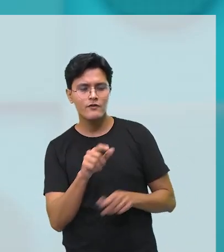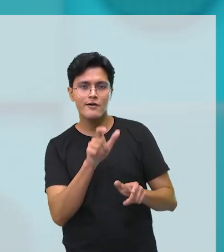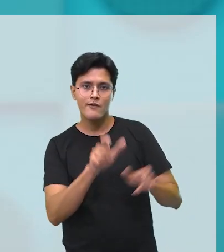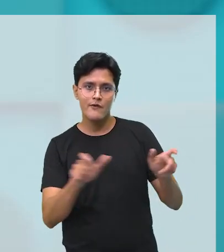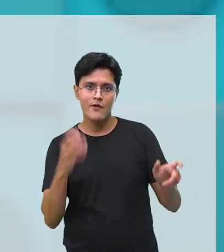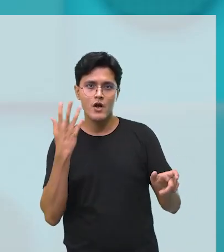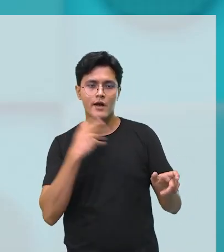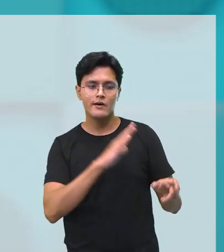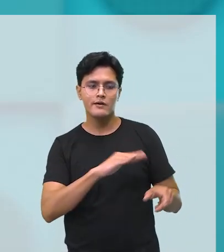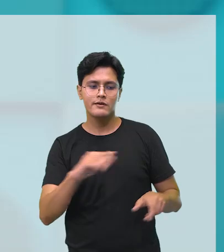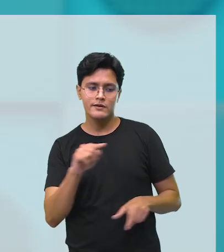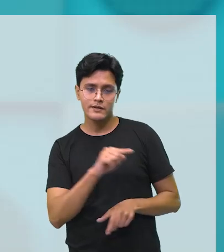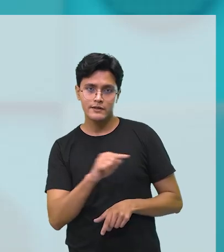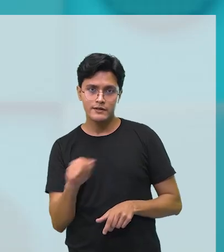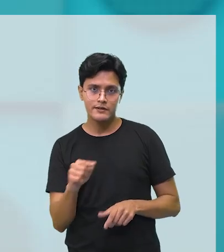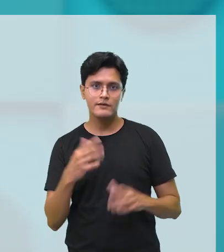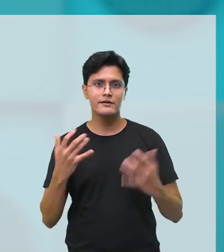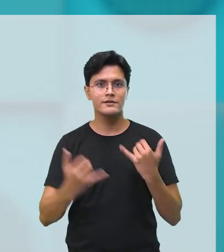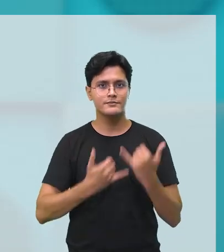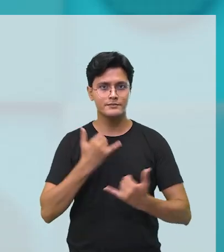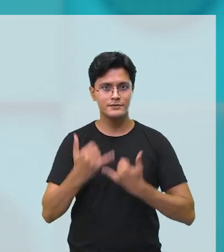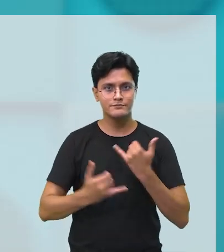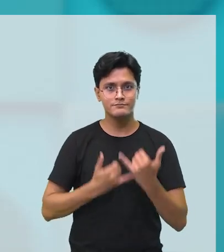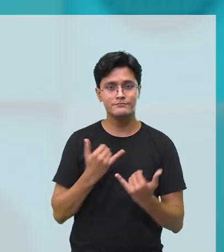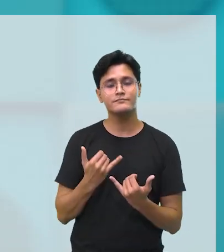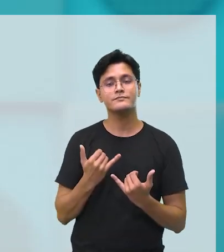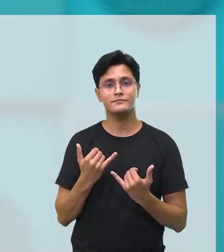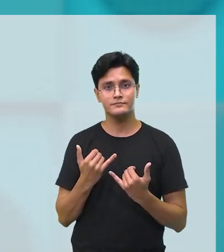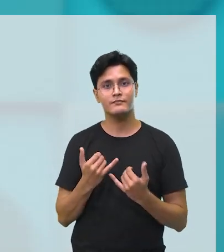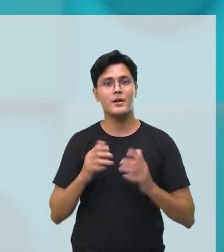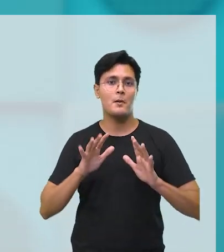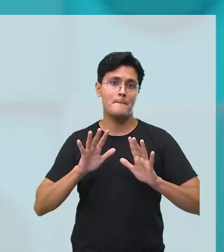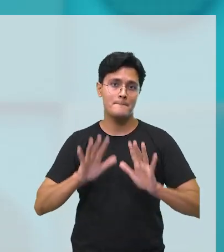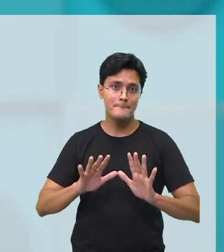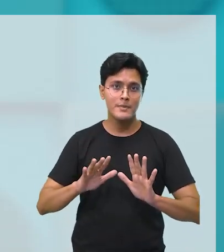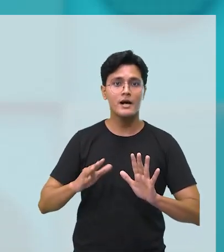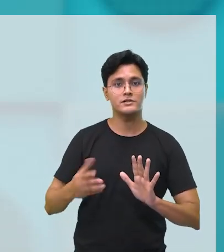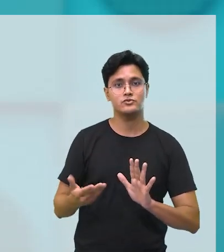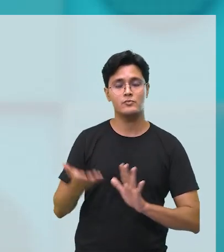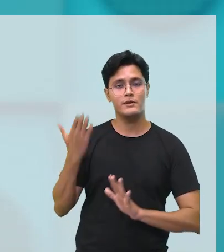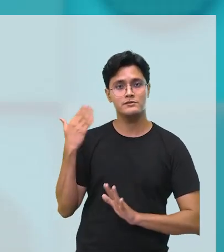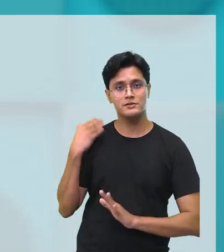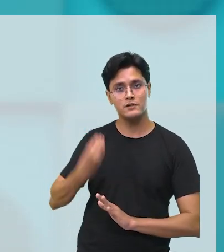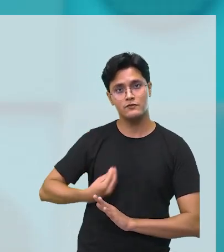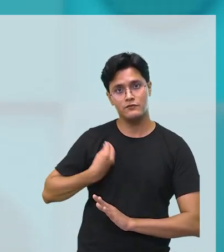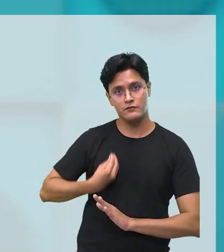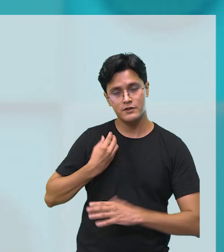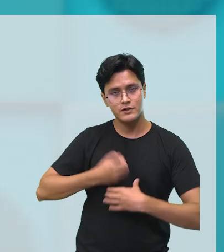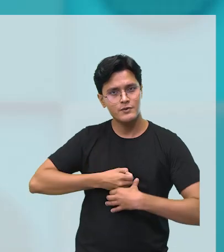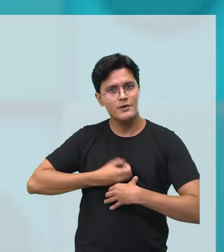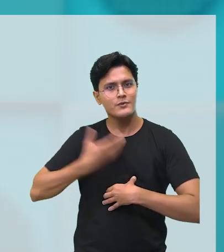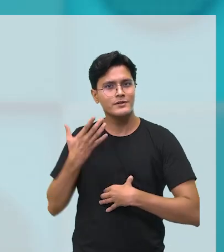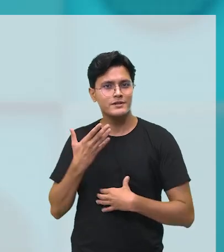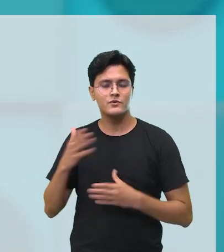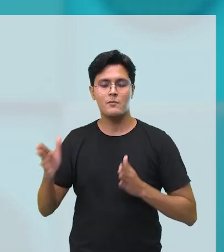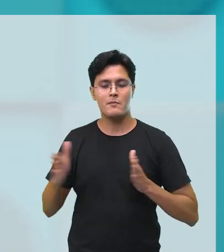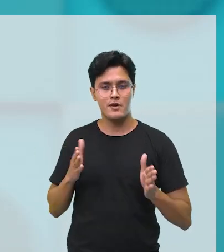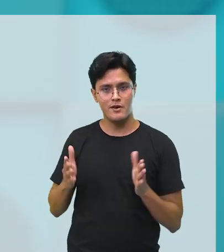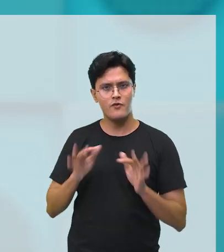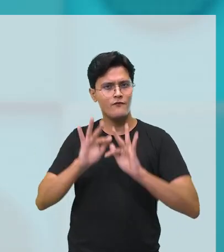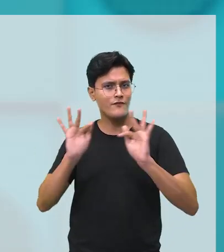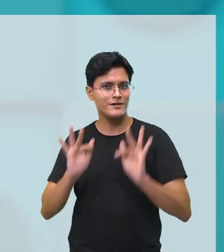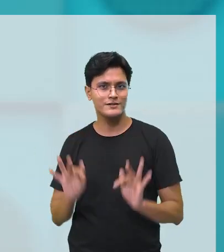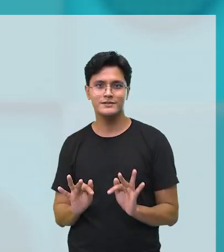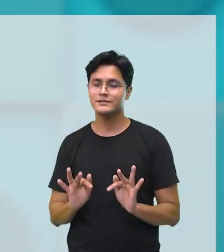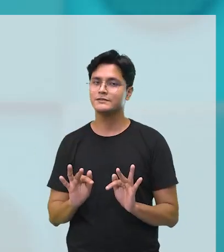tenha passado por este mesmo momento de alegria. Ele não consegue lembrar de um momento da infância com essa